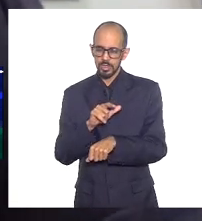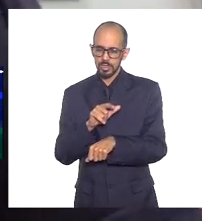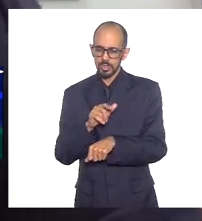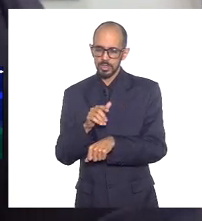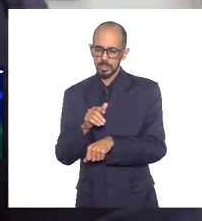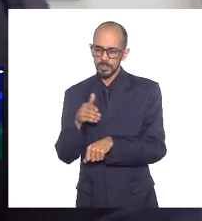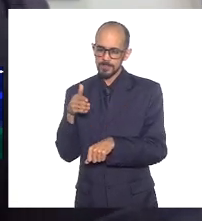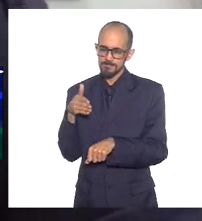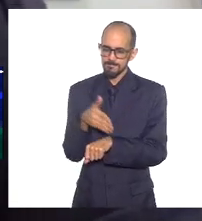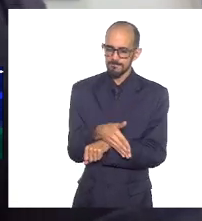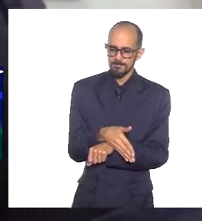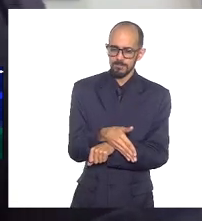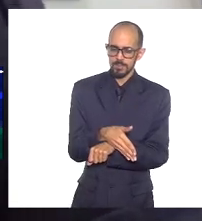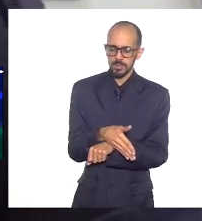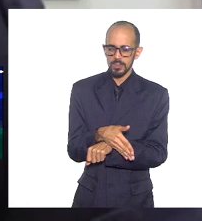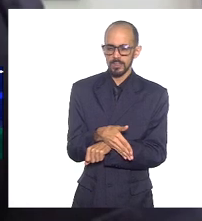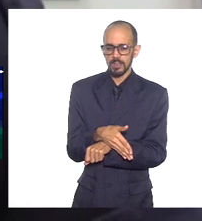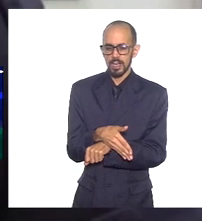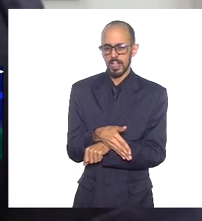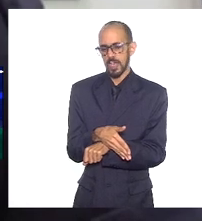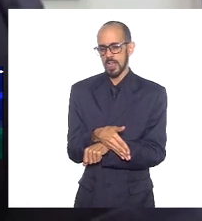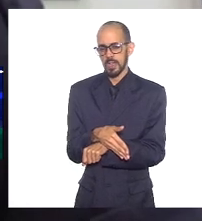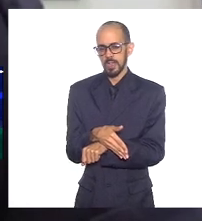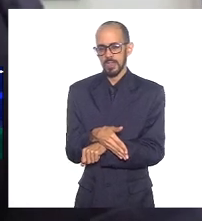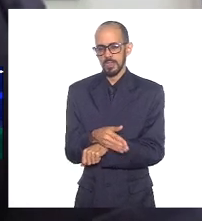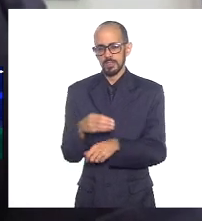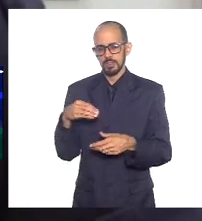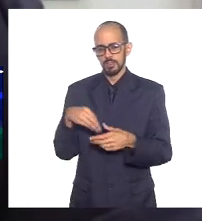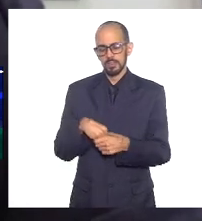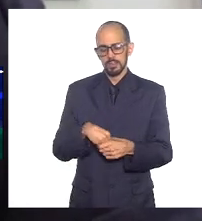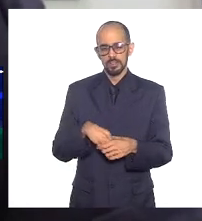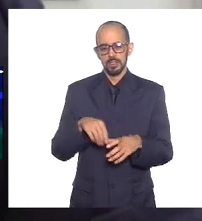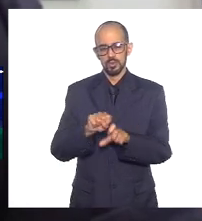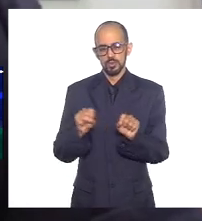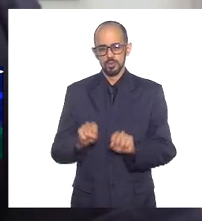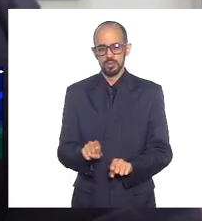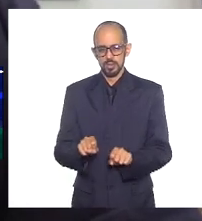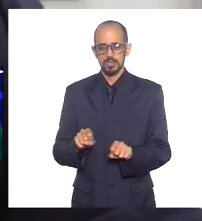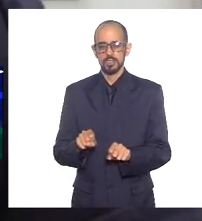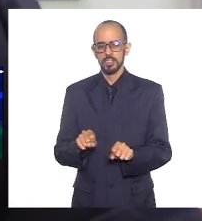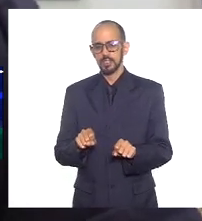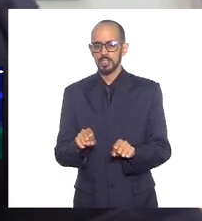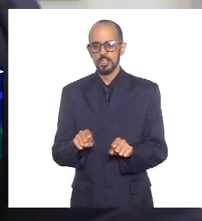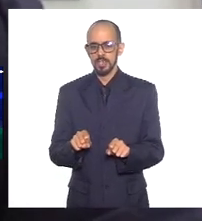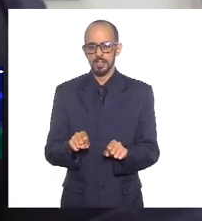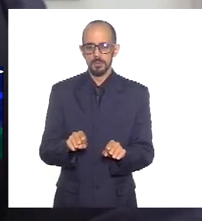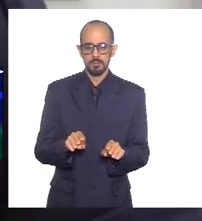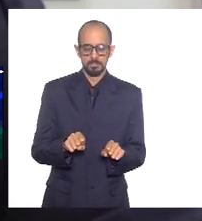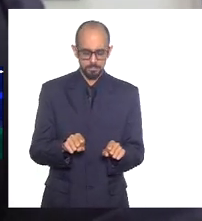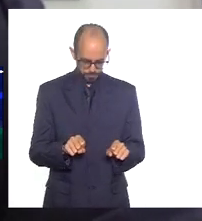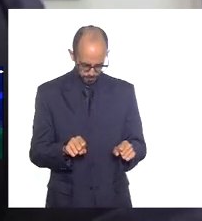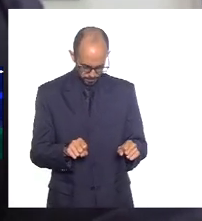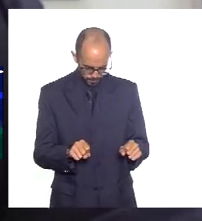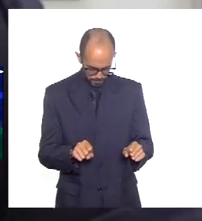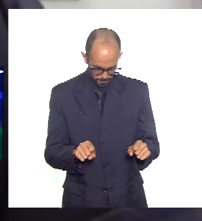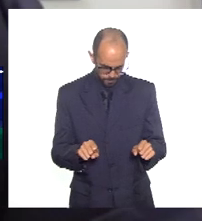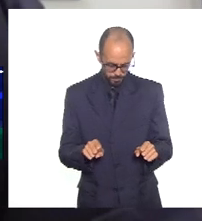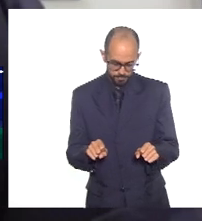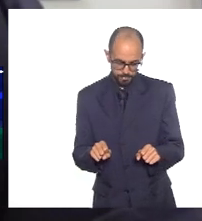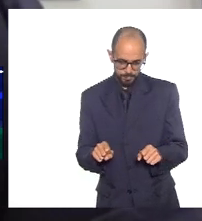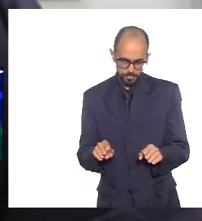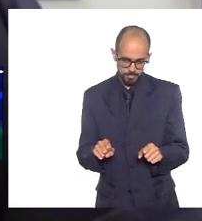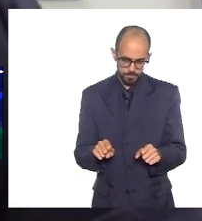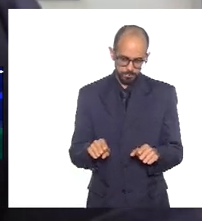uma relação com um quadro de funcionários para que essas